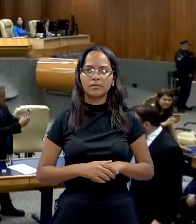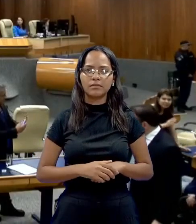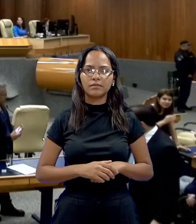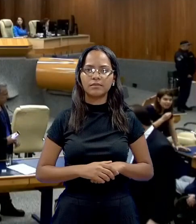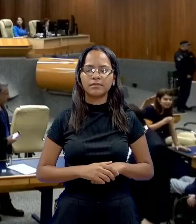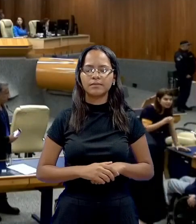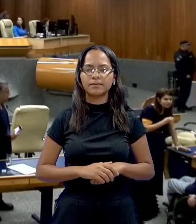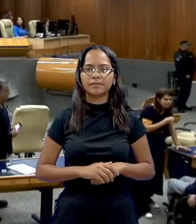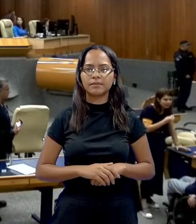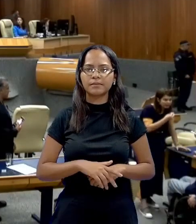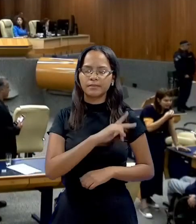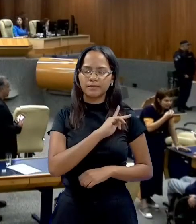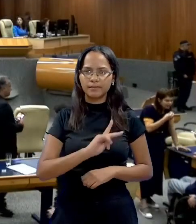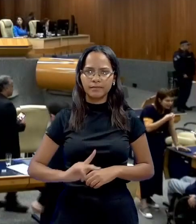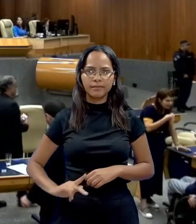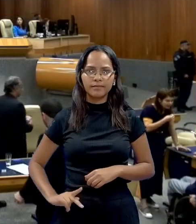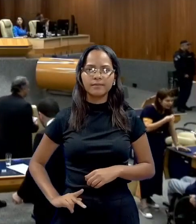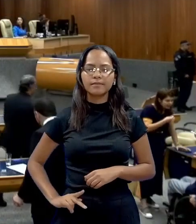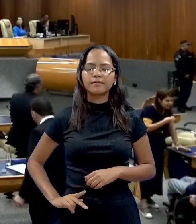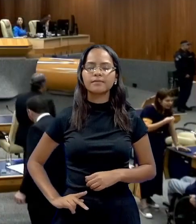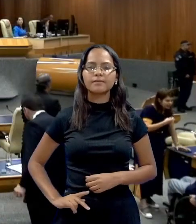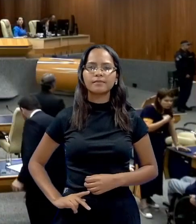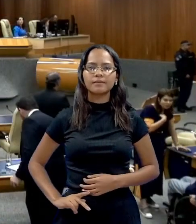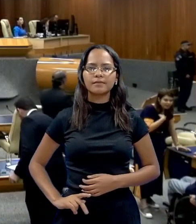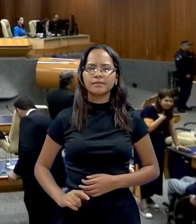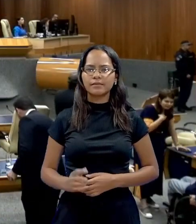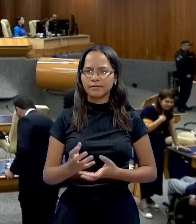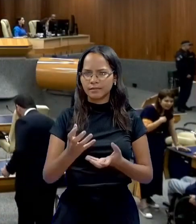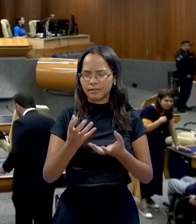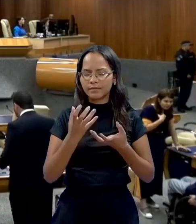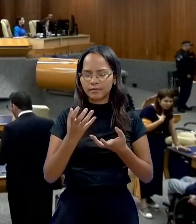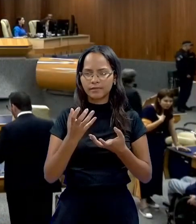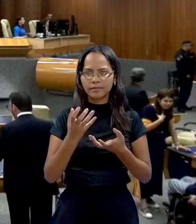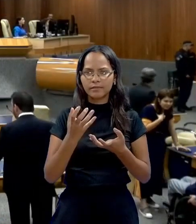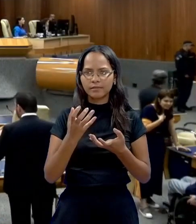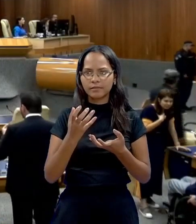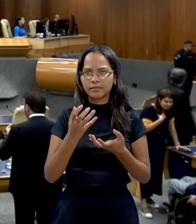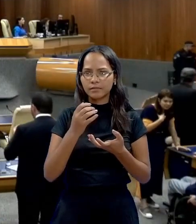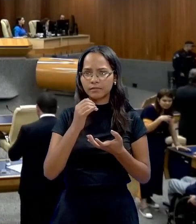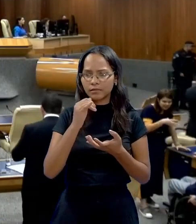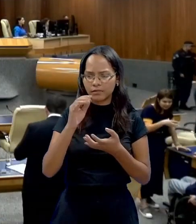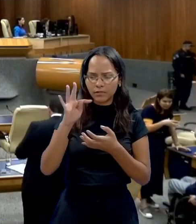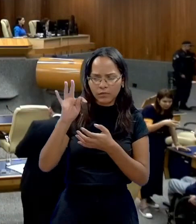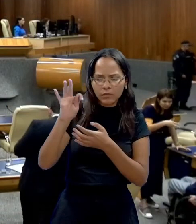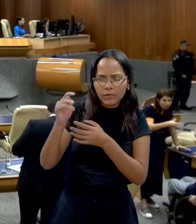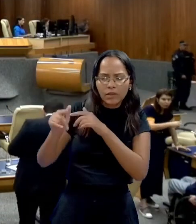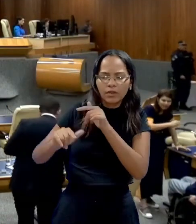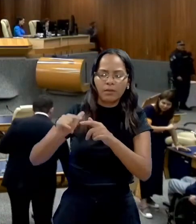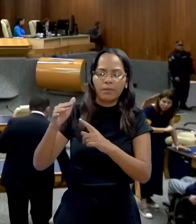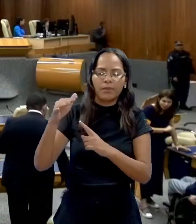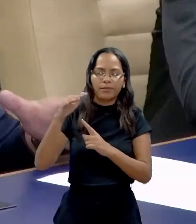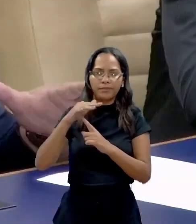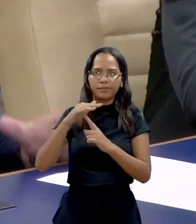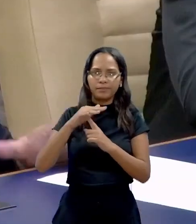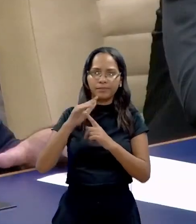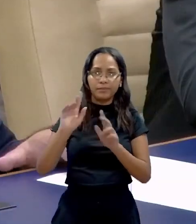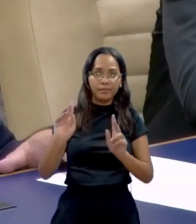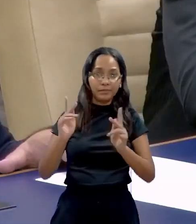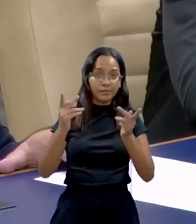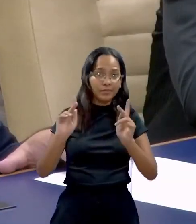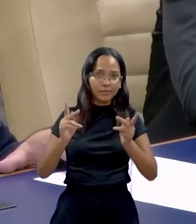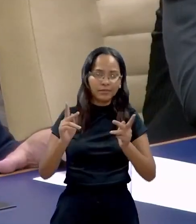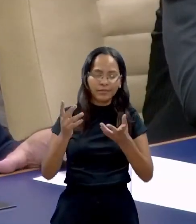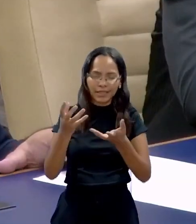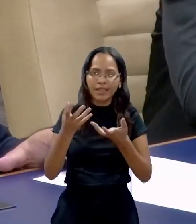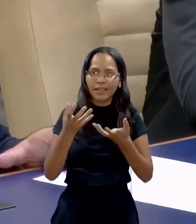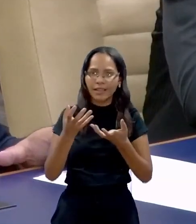Presidente, quero aqui deixar um recado aos nobres feirantes da Feira Hip, que querem e merecem tanto a